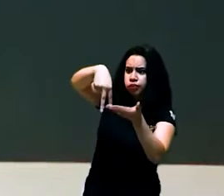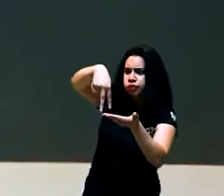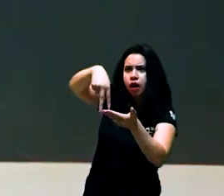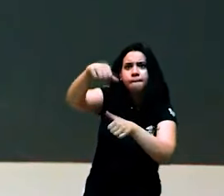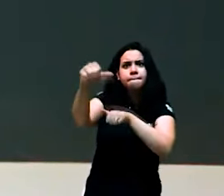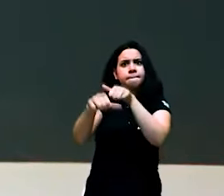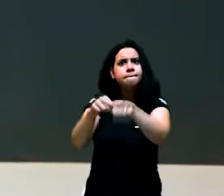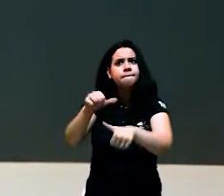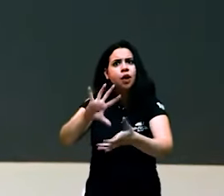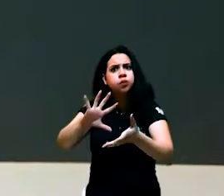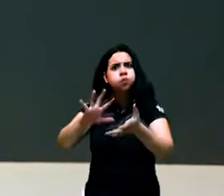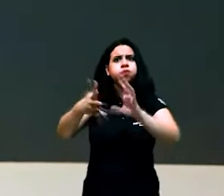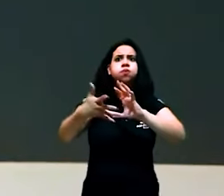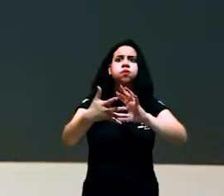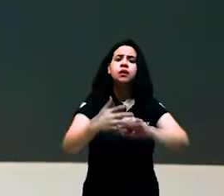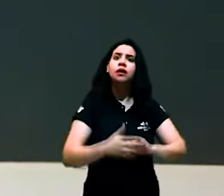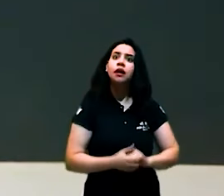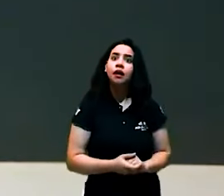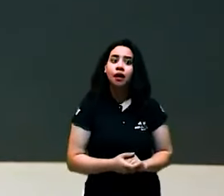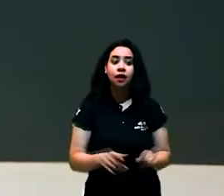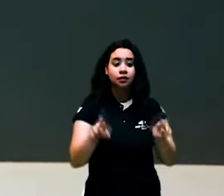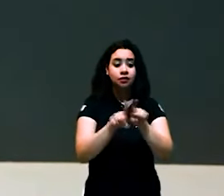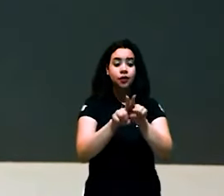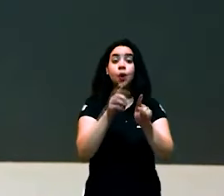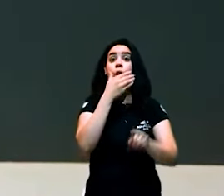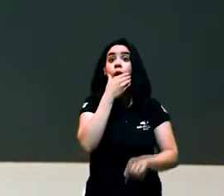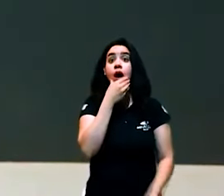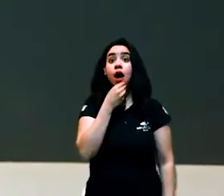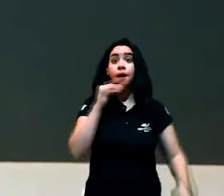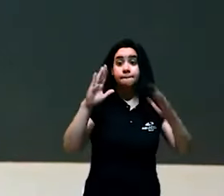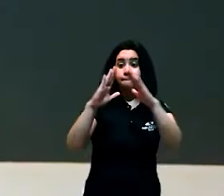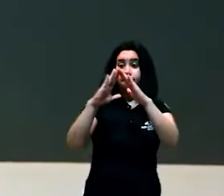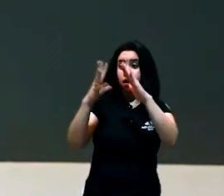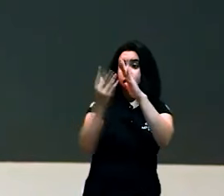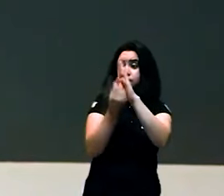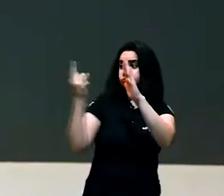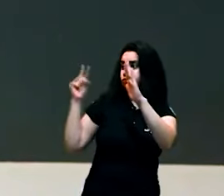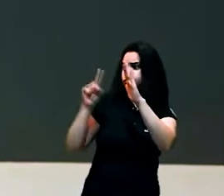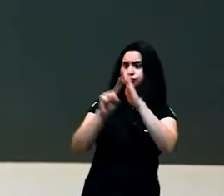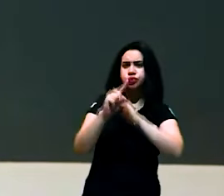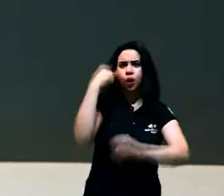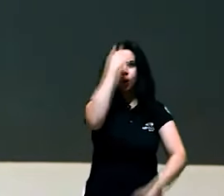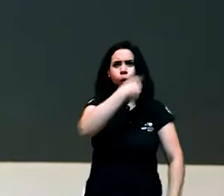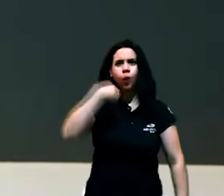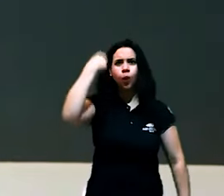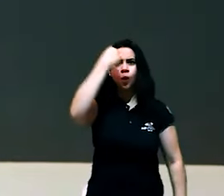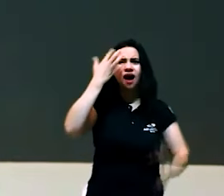ele chegou para um culto, alguém colocou a mão sobre ele, orou por ele, e a cara foi